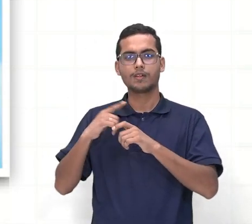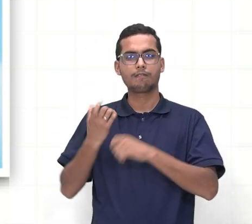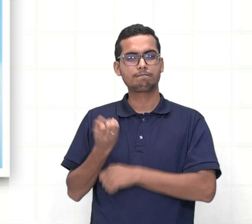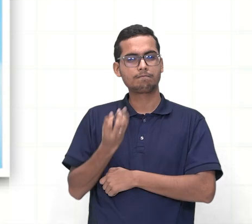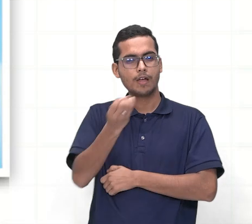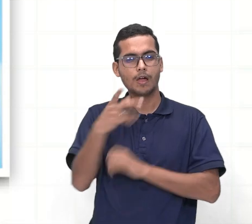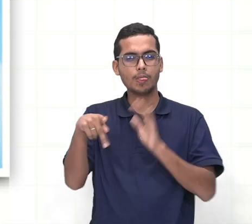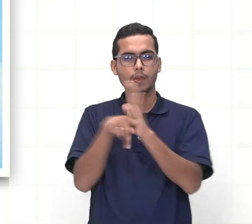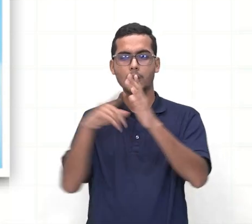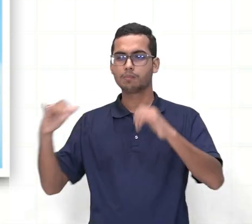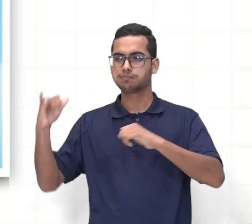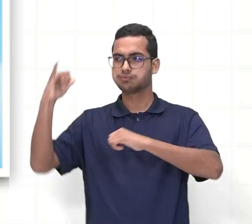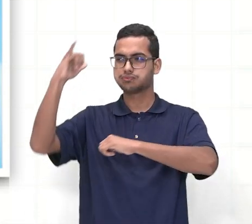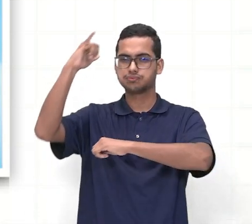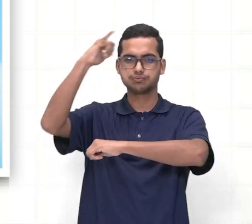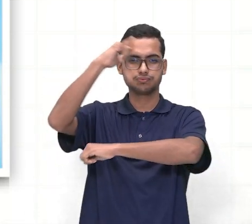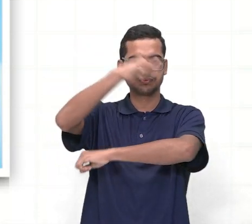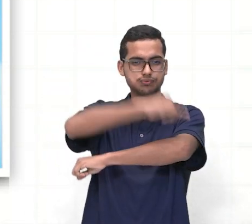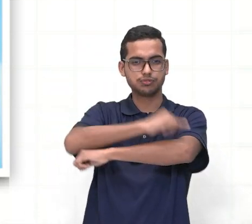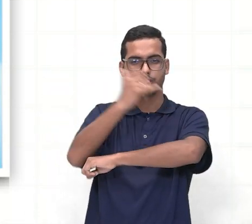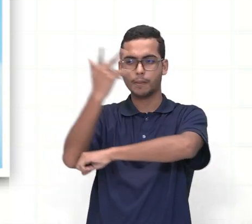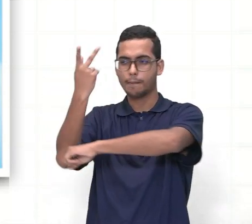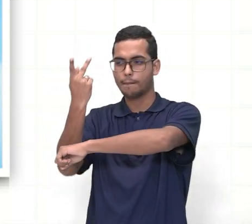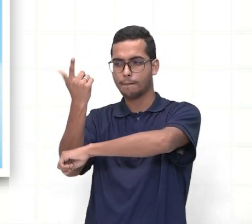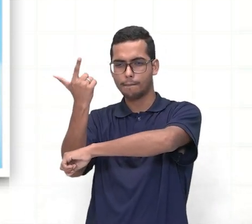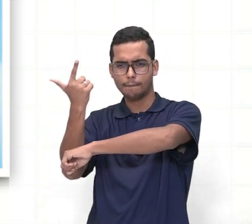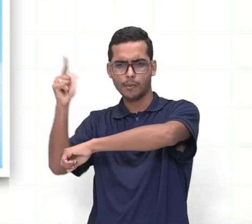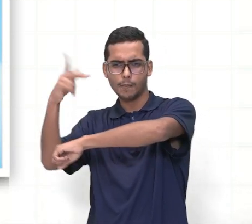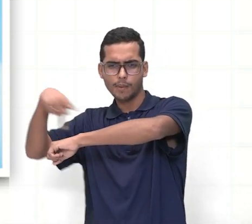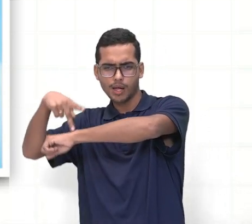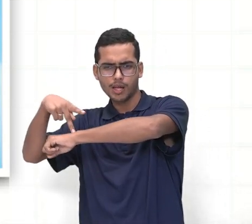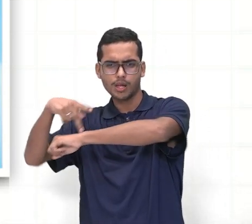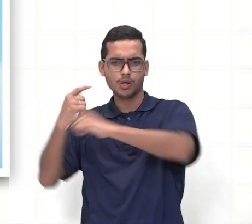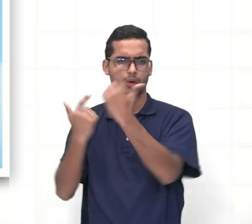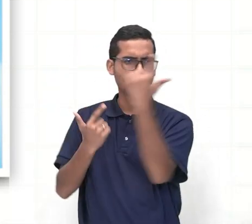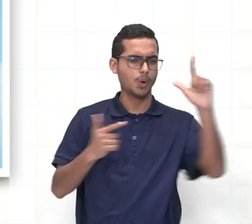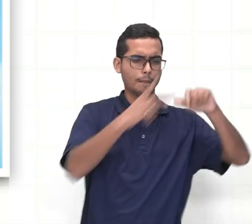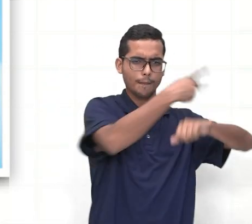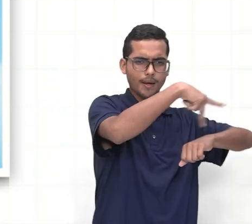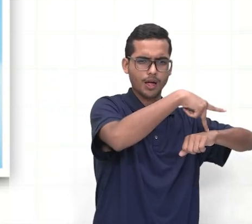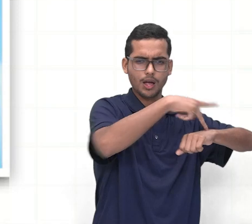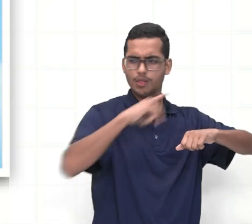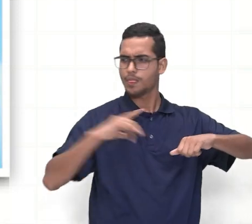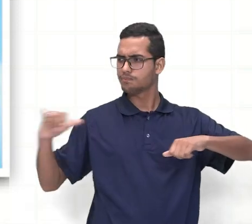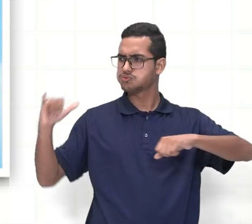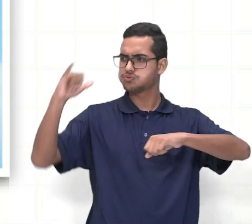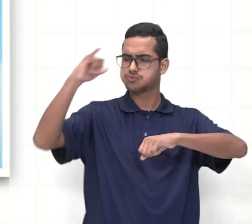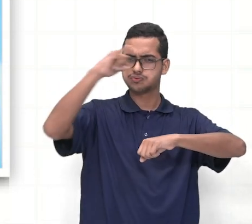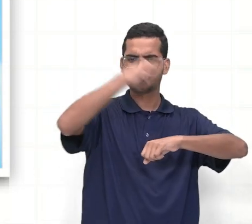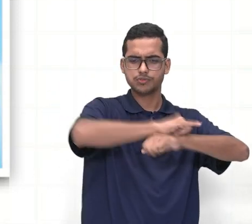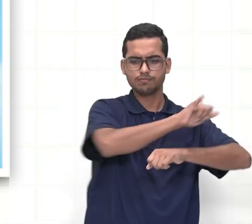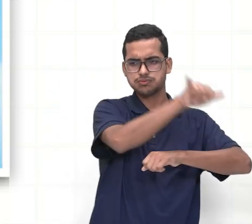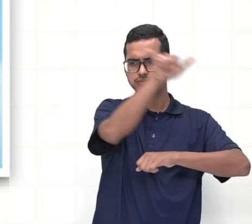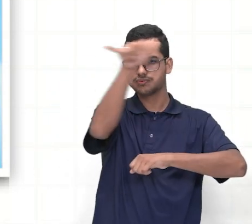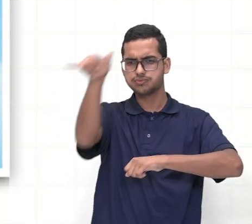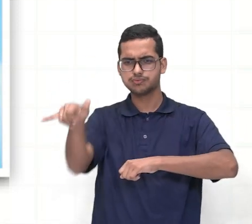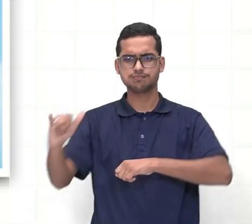internacionais, faz com que a gente consiga se deslocar muito mais rápido,